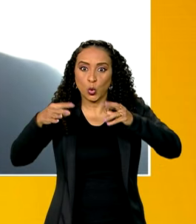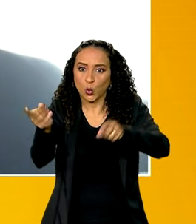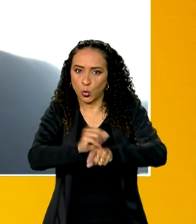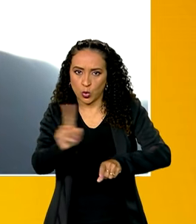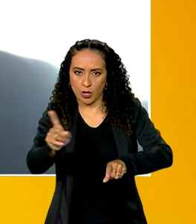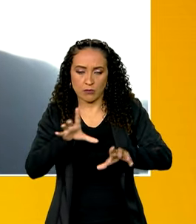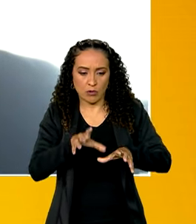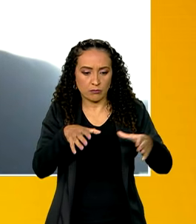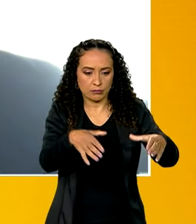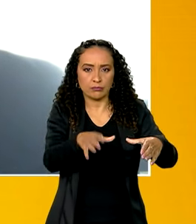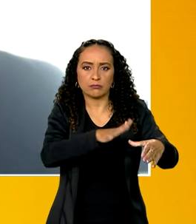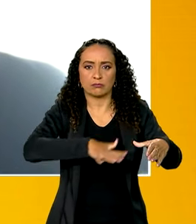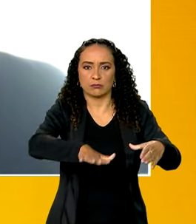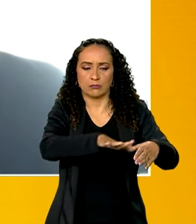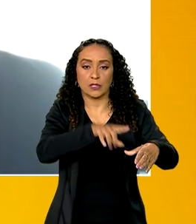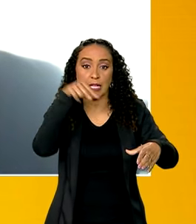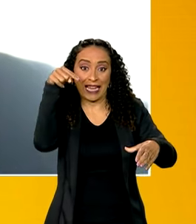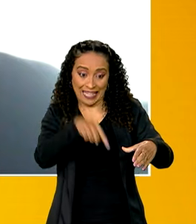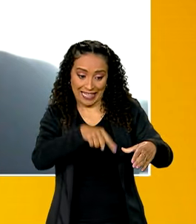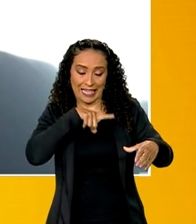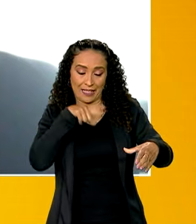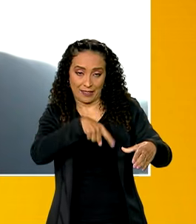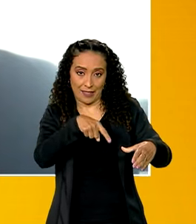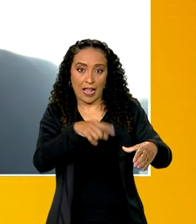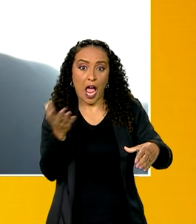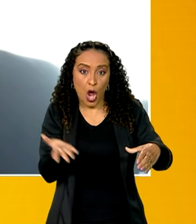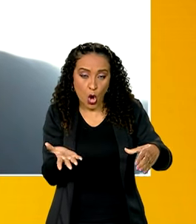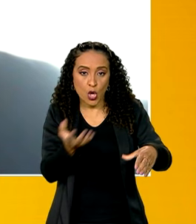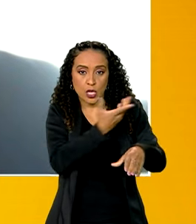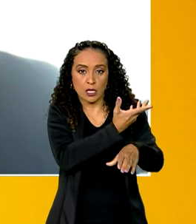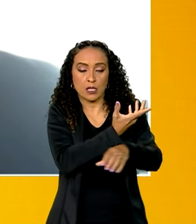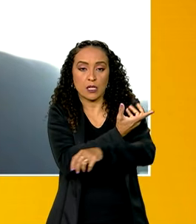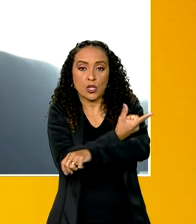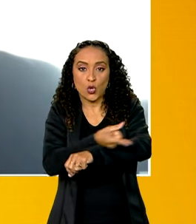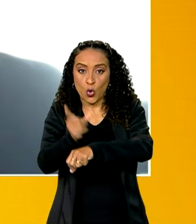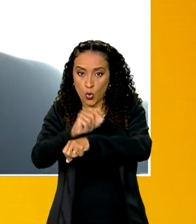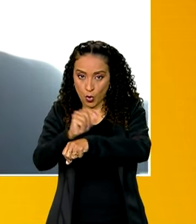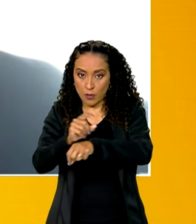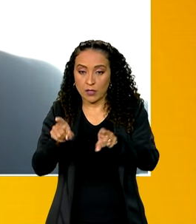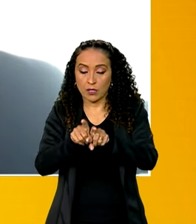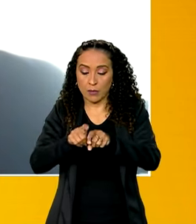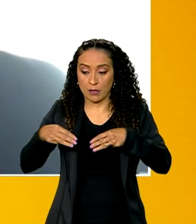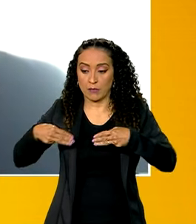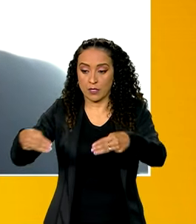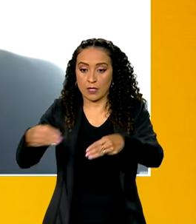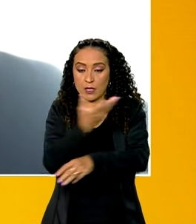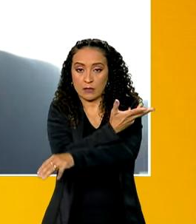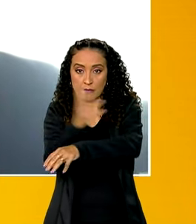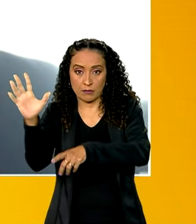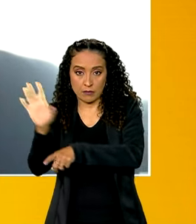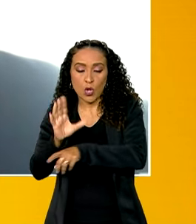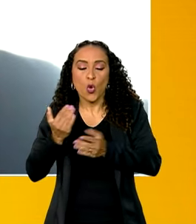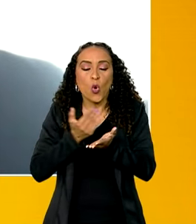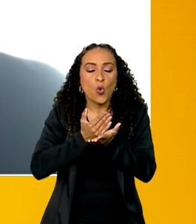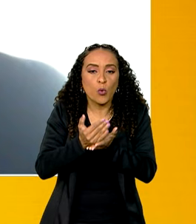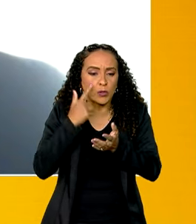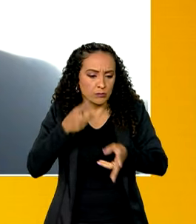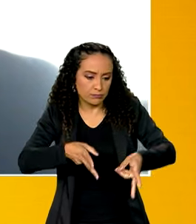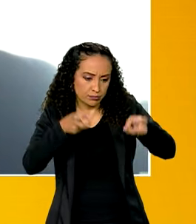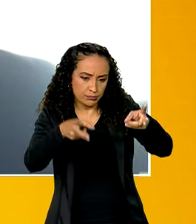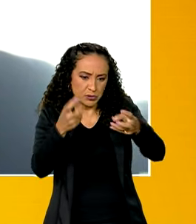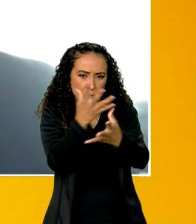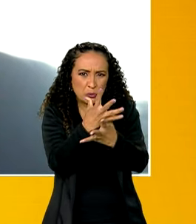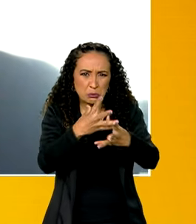né? E nessa parte onde tinha o garimpo, agora o IBAMA e o Ministério do Meio Ambiente começaram a ver as áreas degradadas,